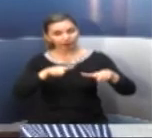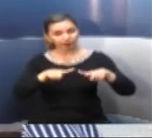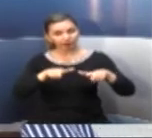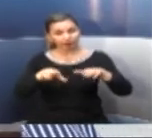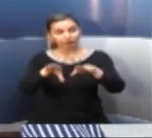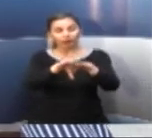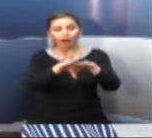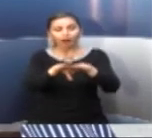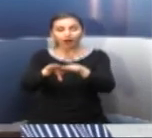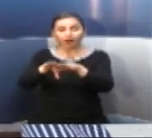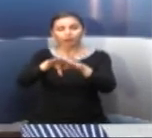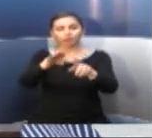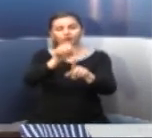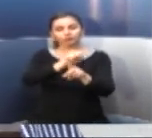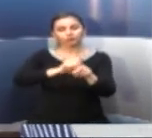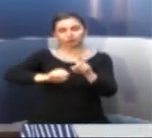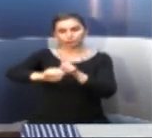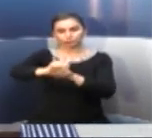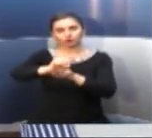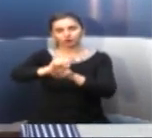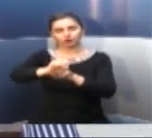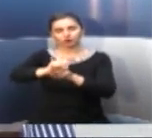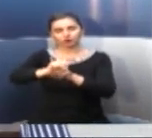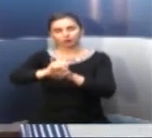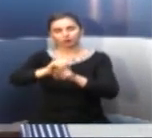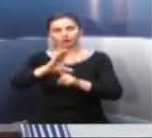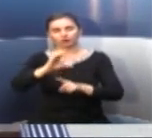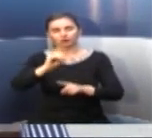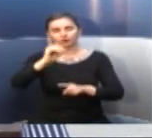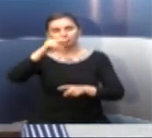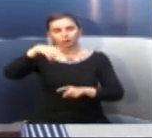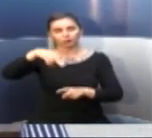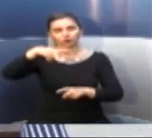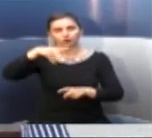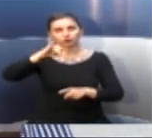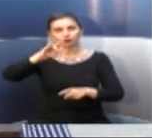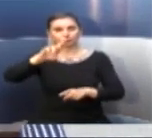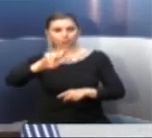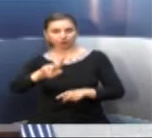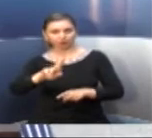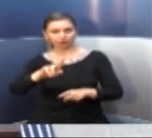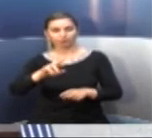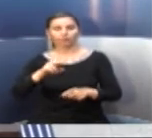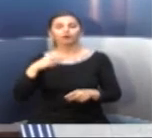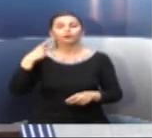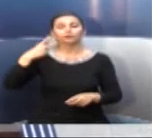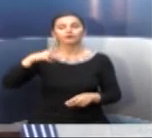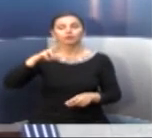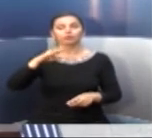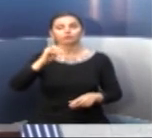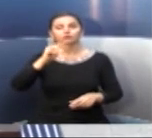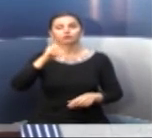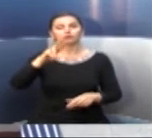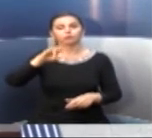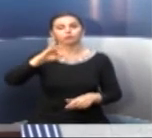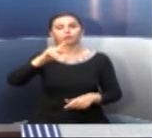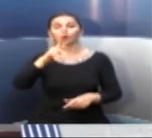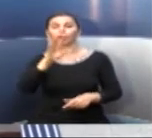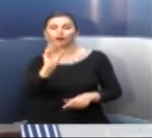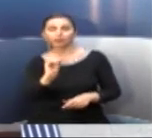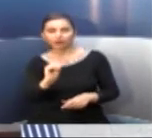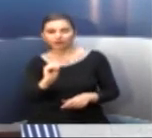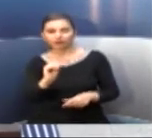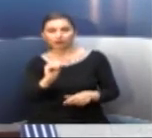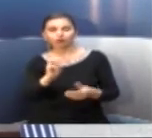juntamente com alguns vereadores. O COMPIR tem o vereador Rodrigo Braga na sua formação, também